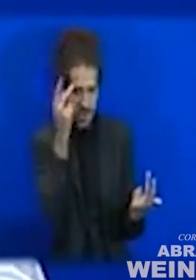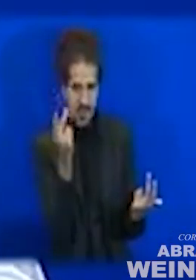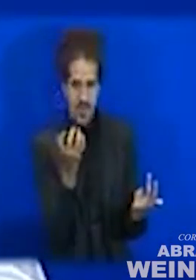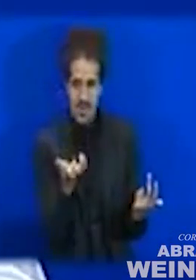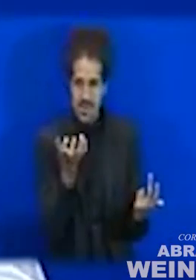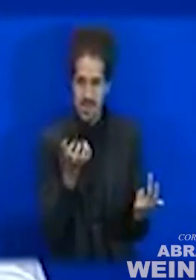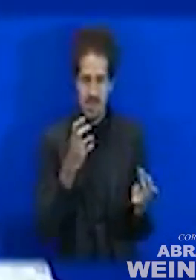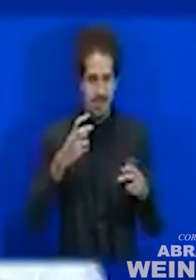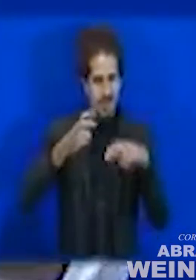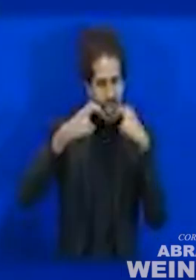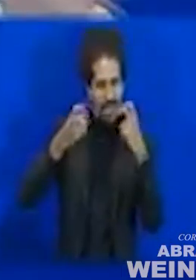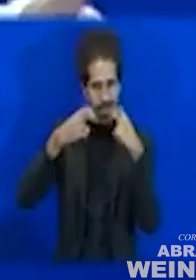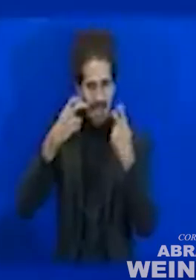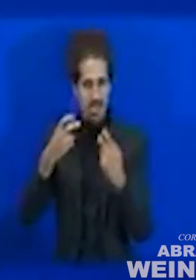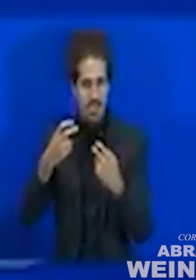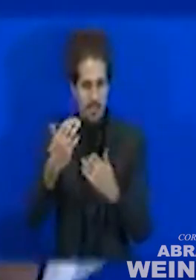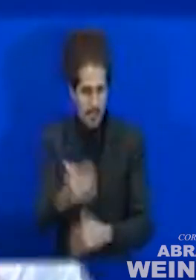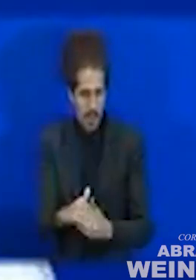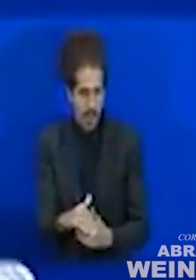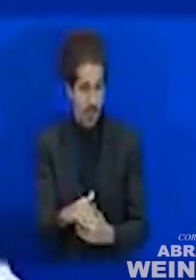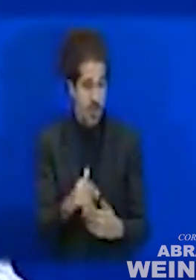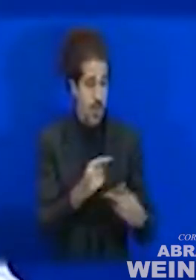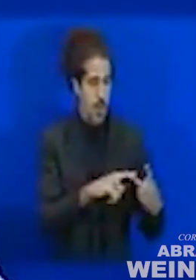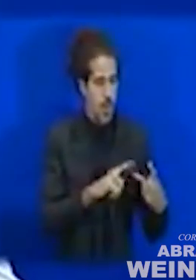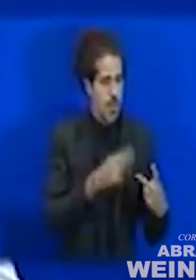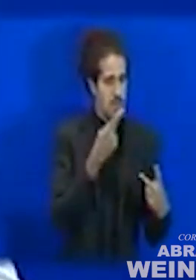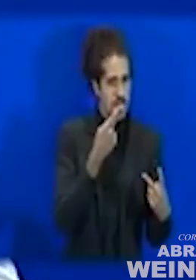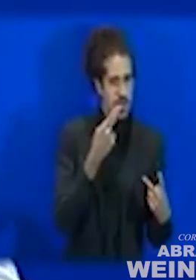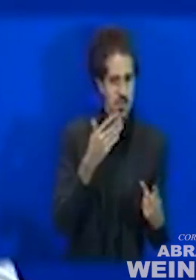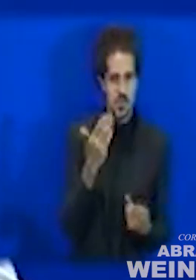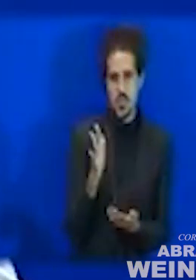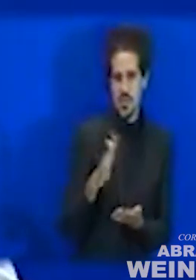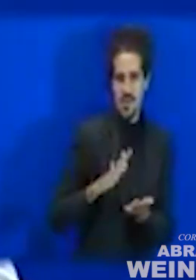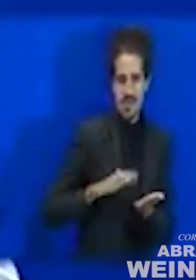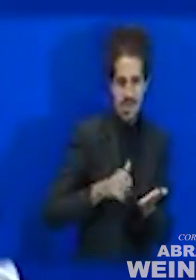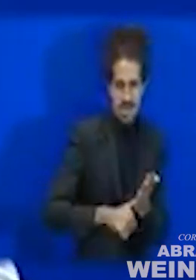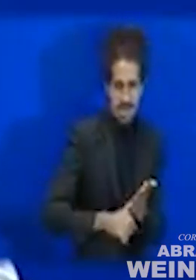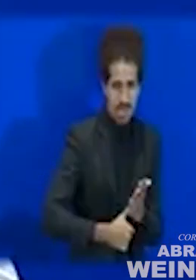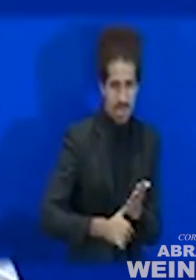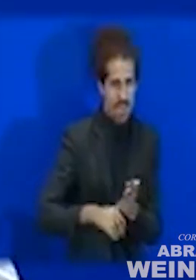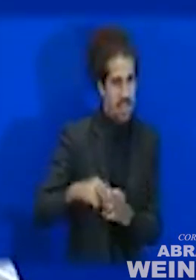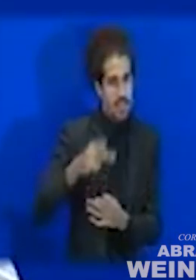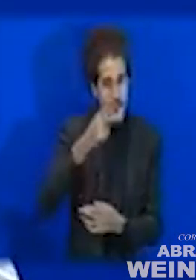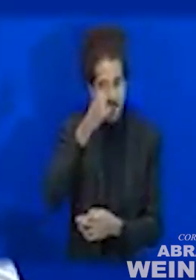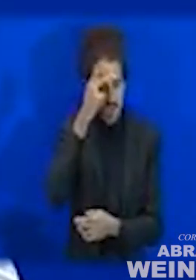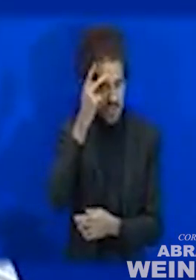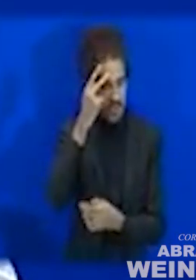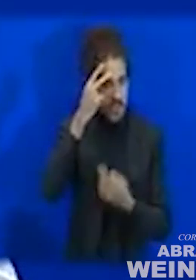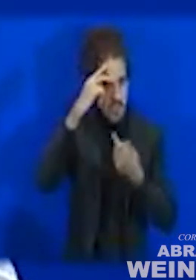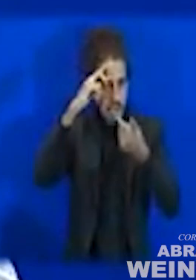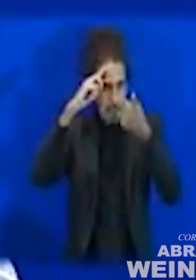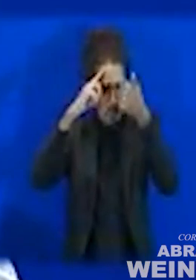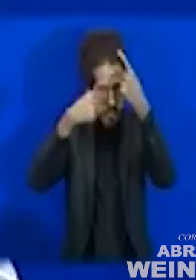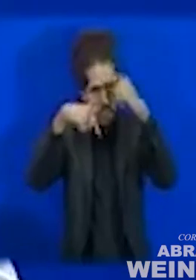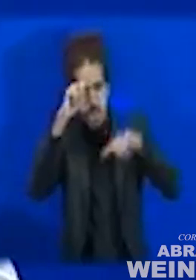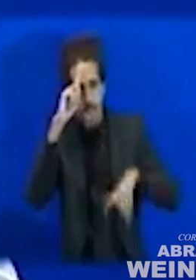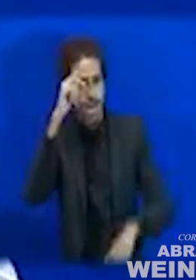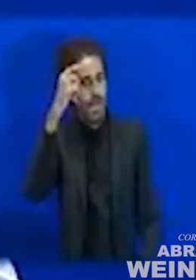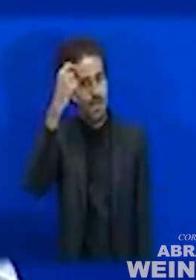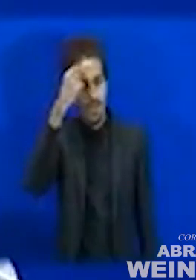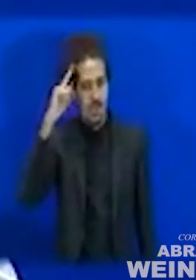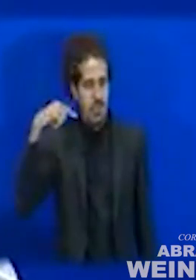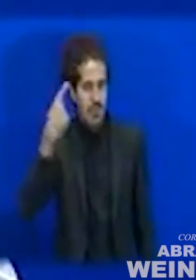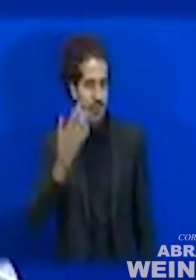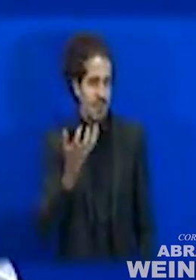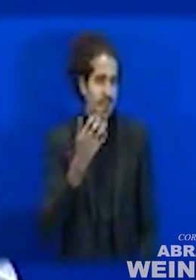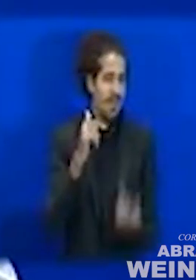caso que começou a gritar no meio da prova, outro se recusa a identificar. Surtos. A pessoa surta lá no meio, ou quer fazer uma gracinha, ou